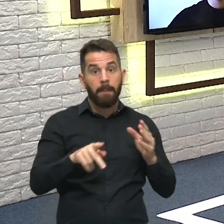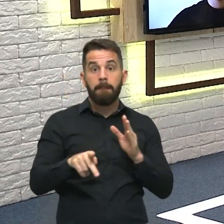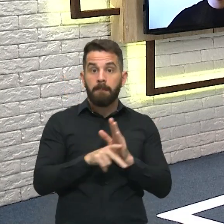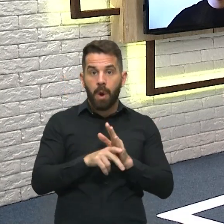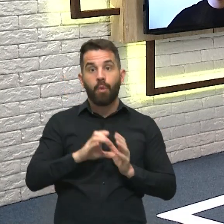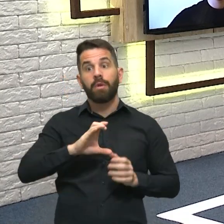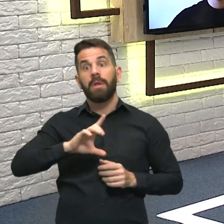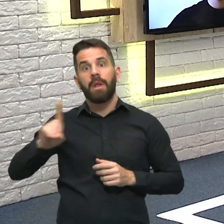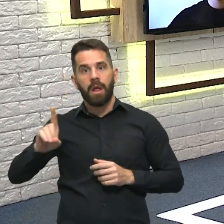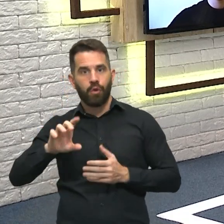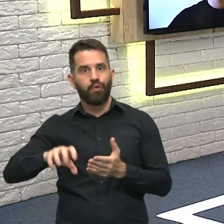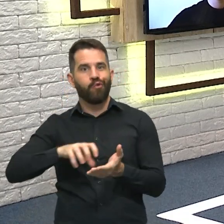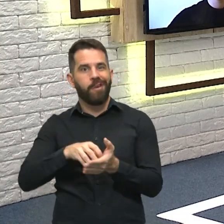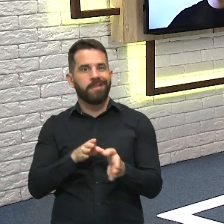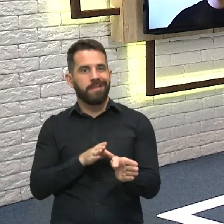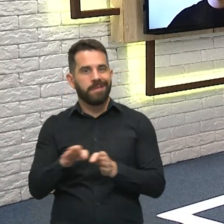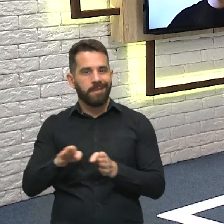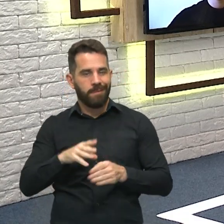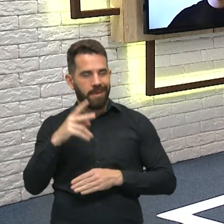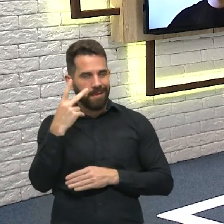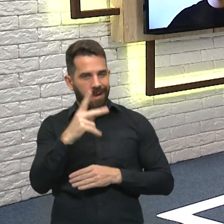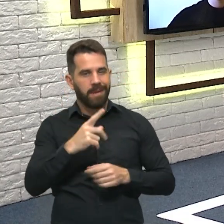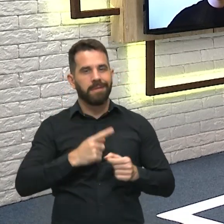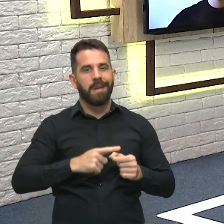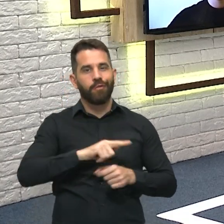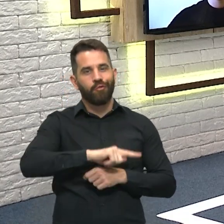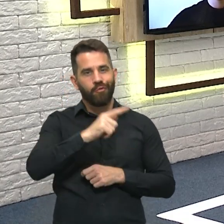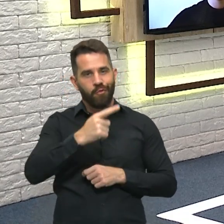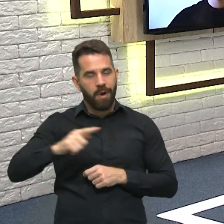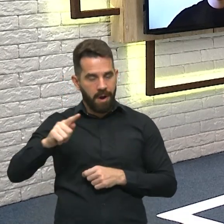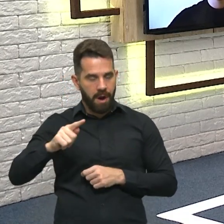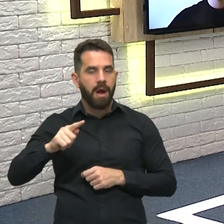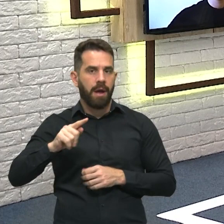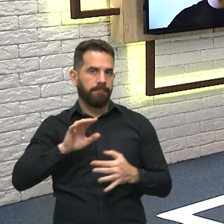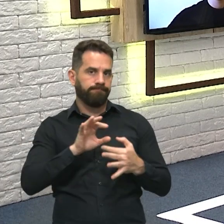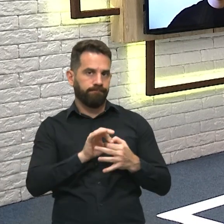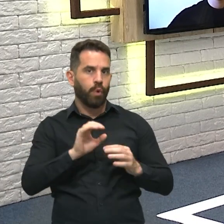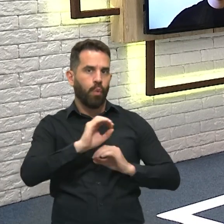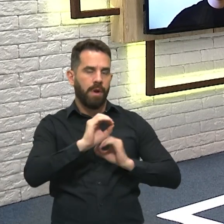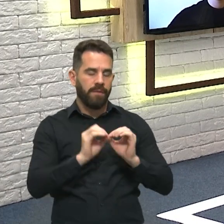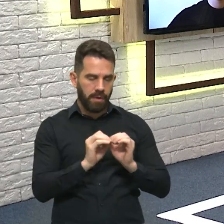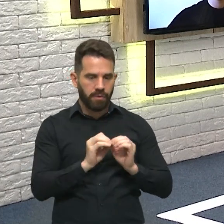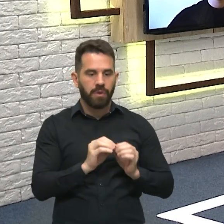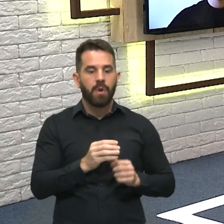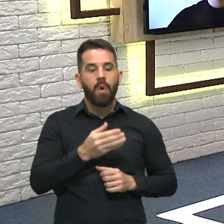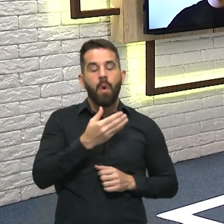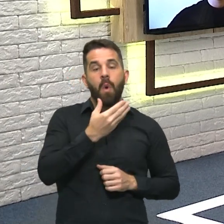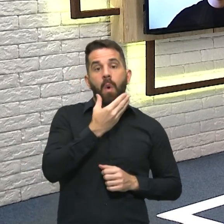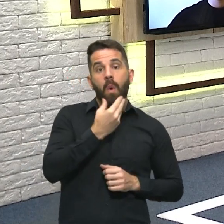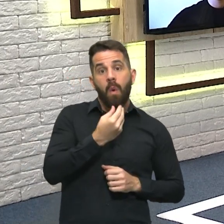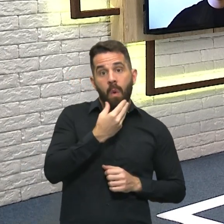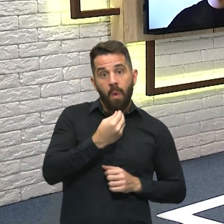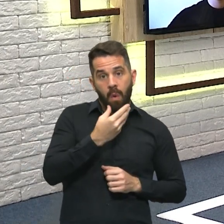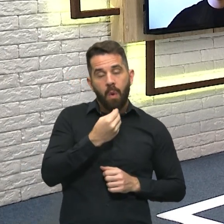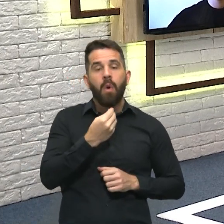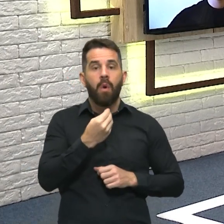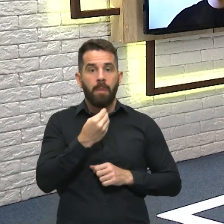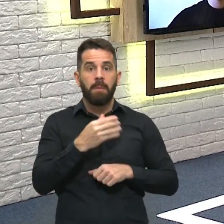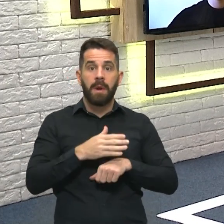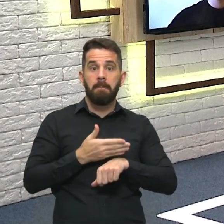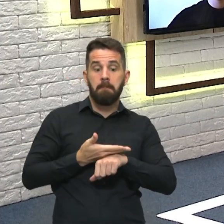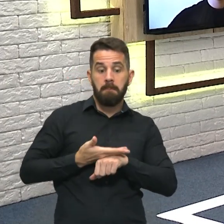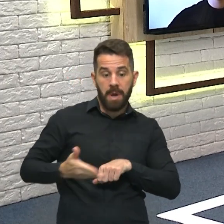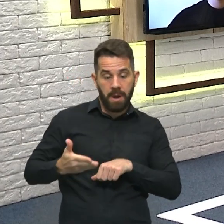UFG. Ele se descreve como um homem branco, com cabelos e olhos castanhos escuros. os cabelos são levemente compridos e ele também